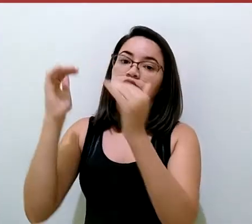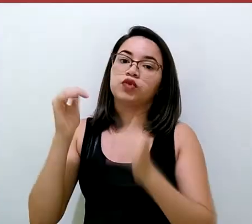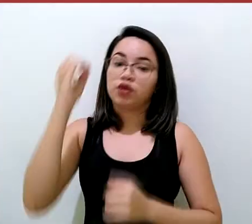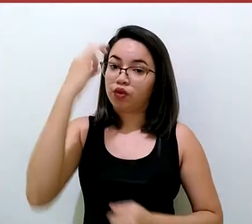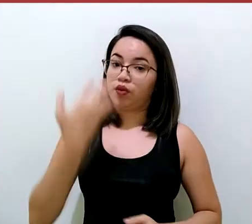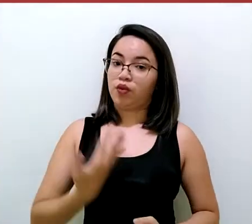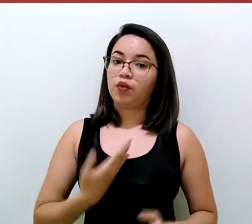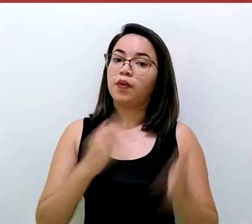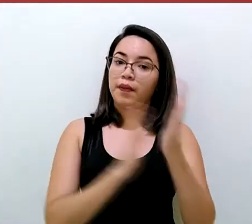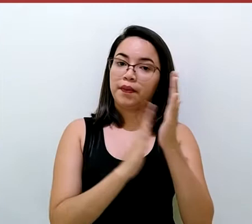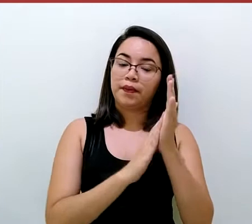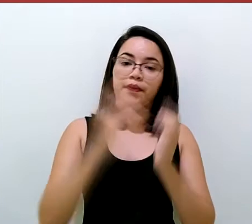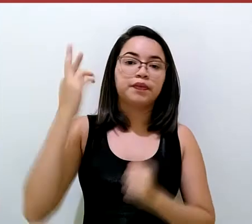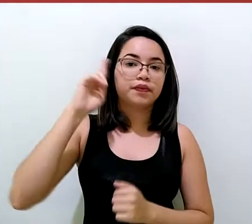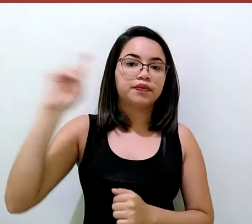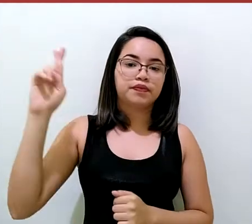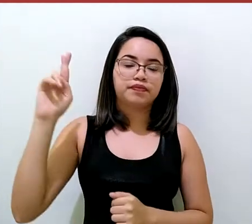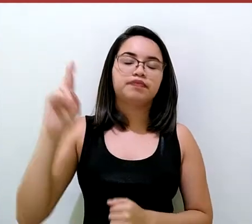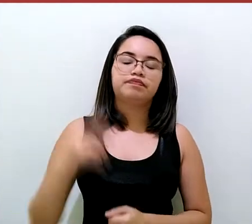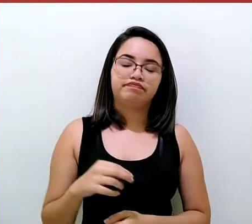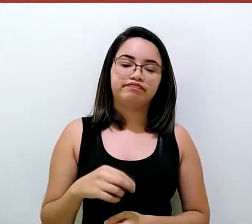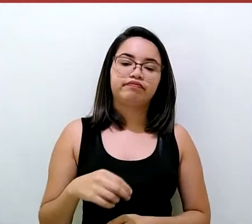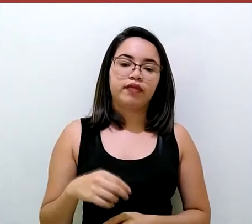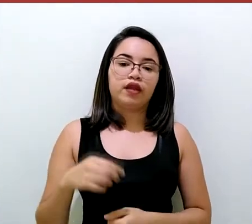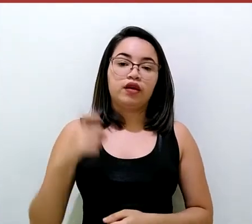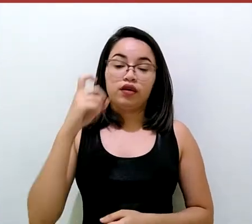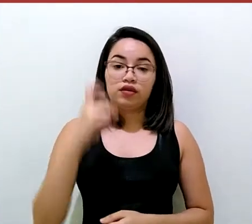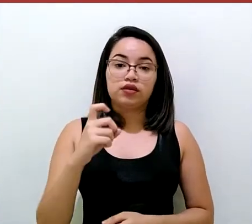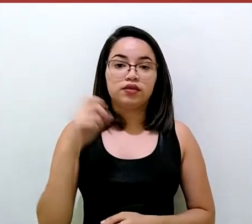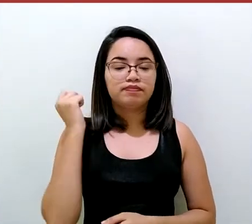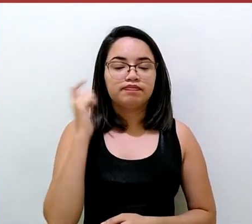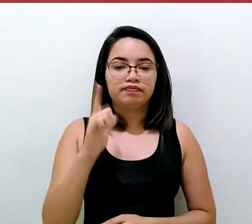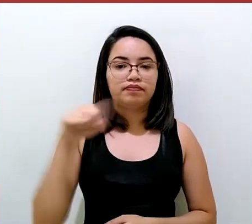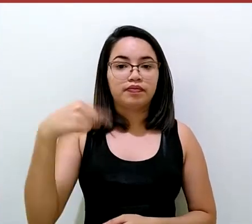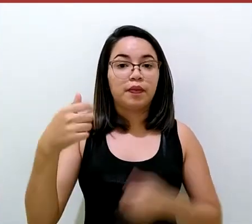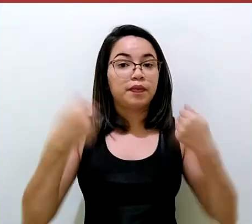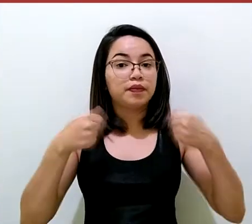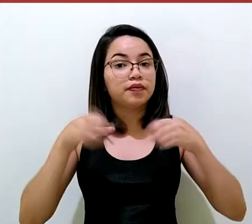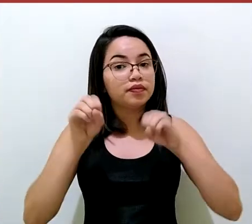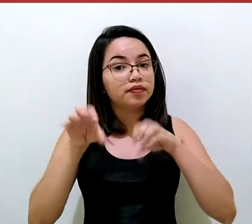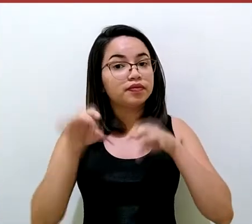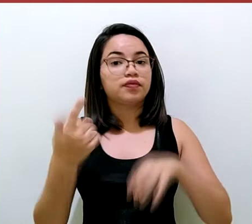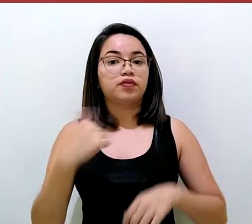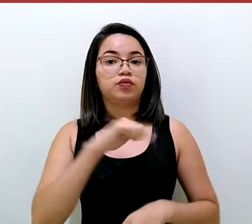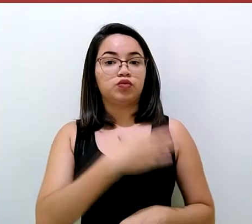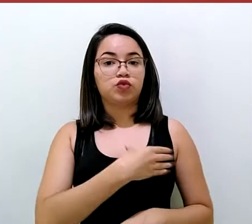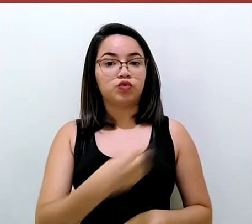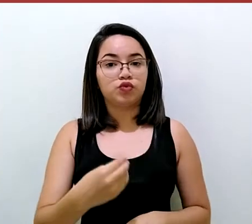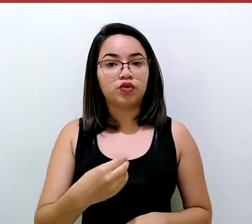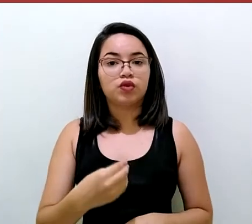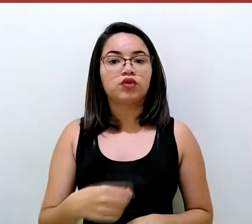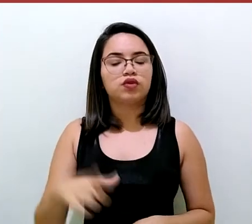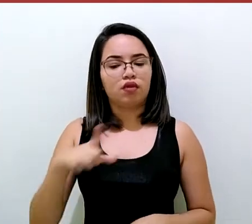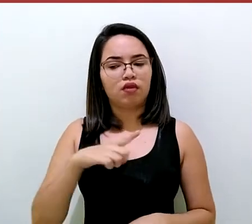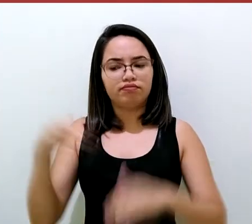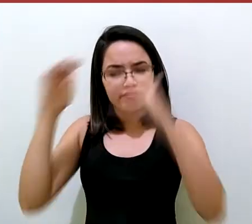o mandamento do Senhor, eles serão recompensados. Precisamos ensinar nossos filhos a